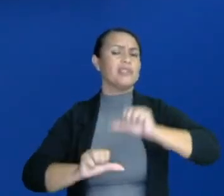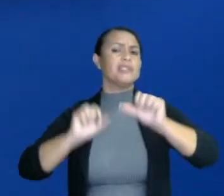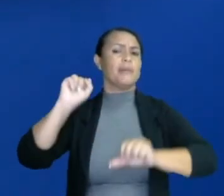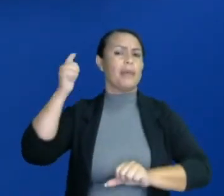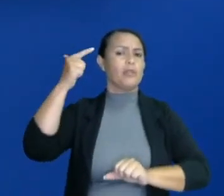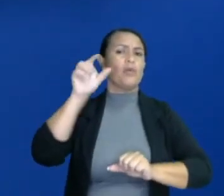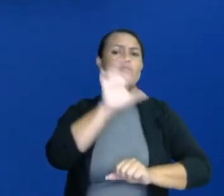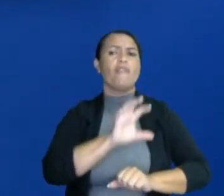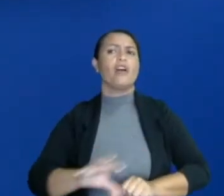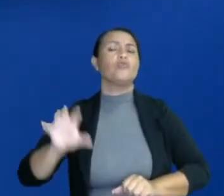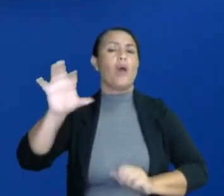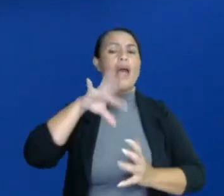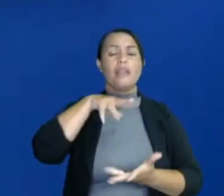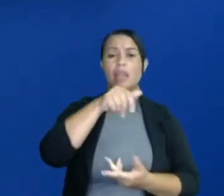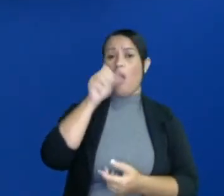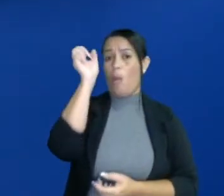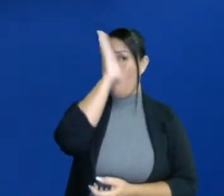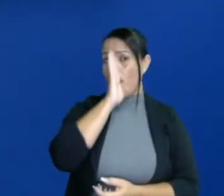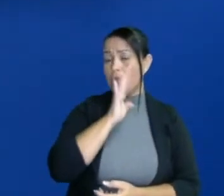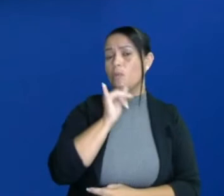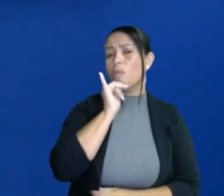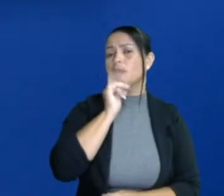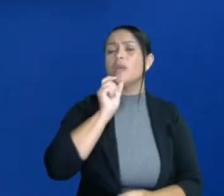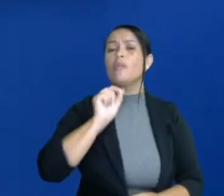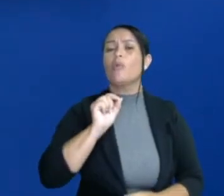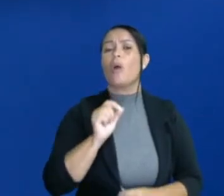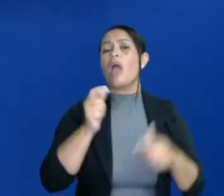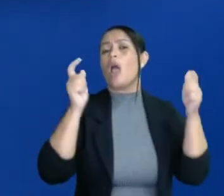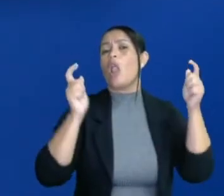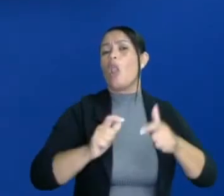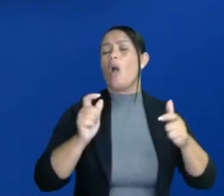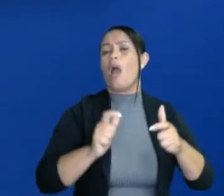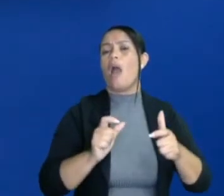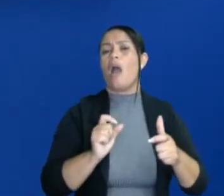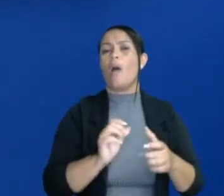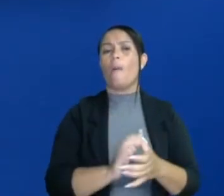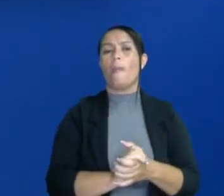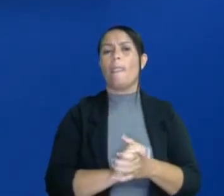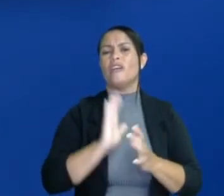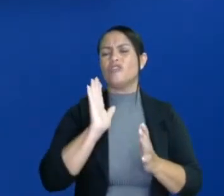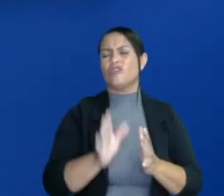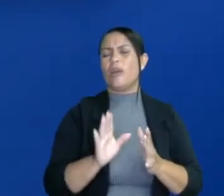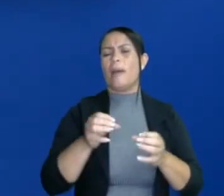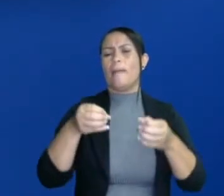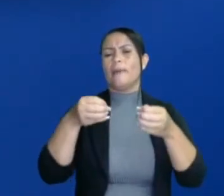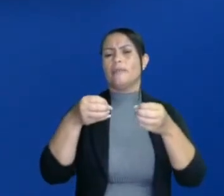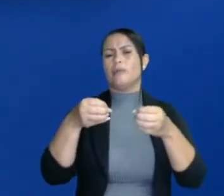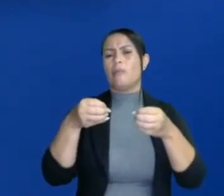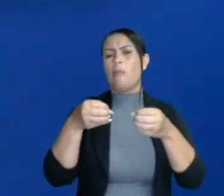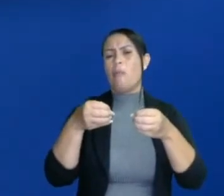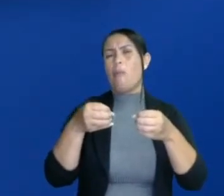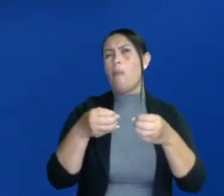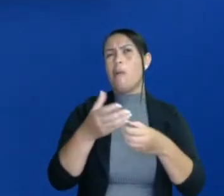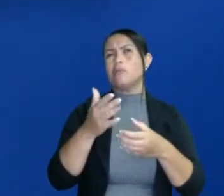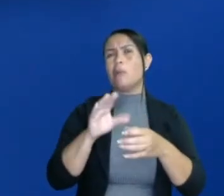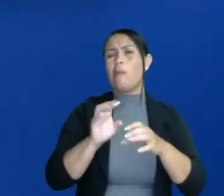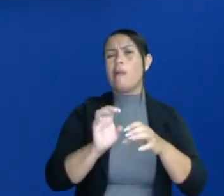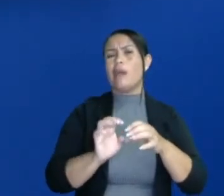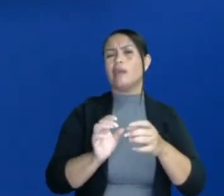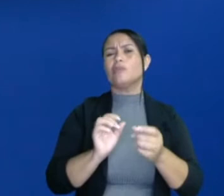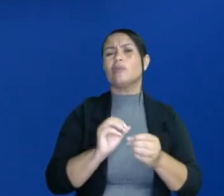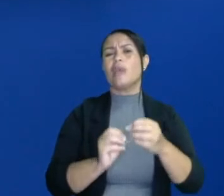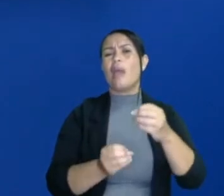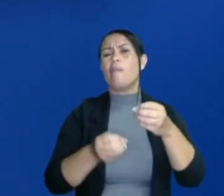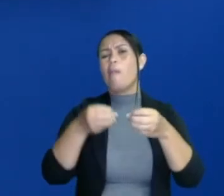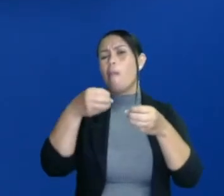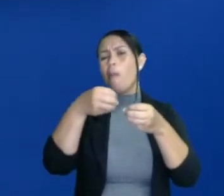lugares da Terra. O Brasil, por exemplo, por estar localizado, né, numa posição mais próxima à linha do Equador, né, ou seja, o Brasil está na